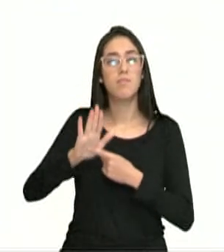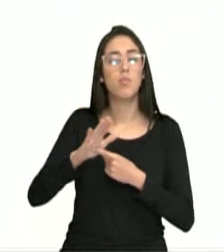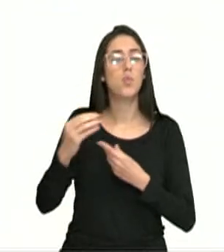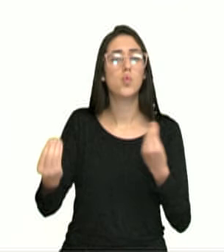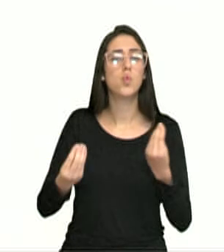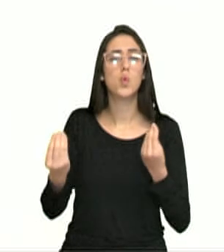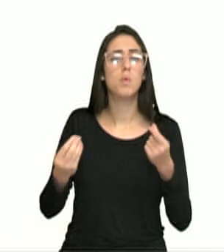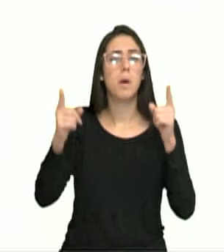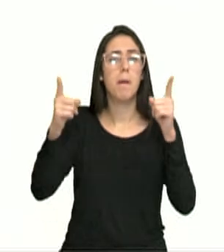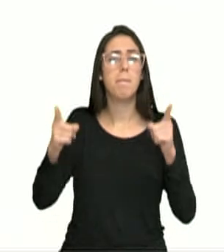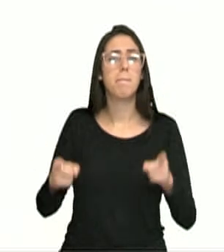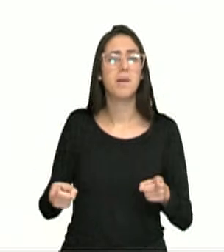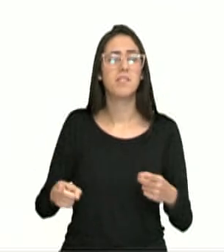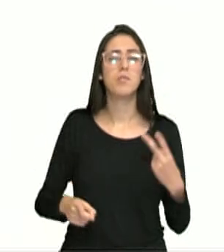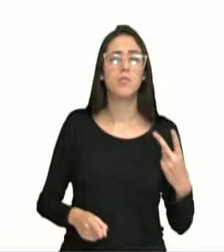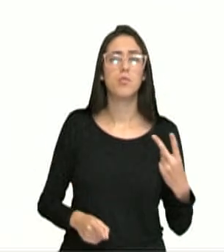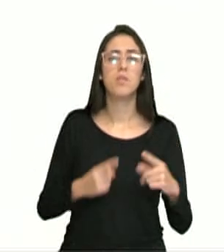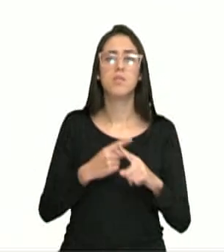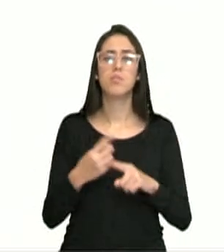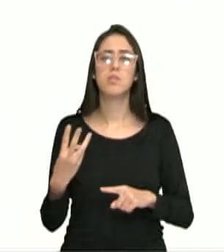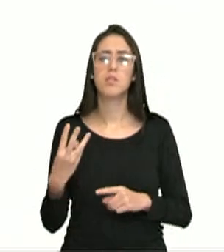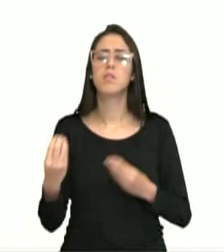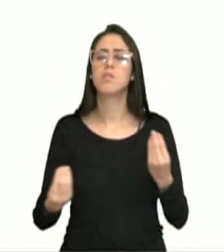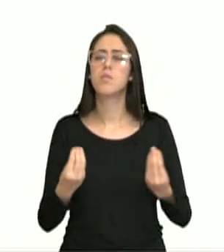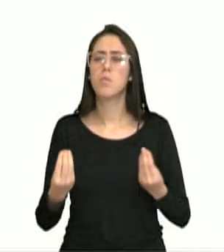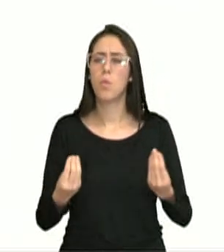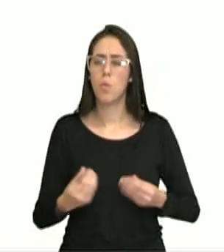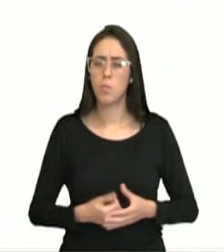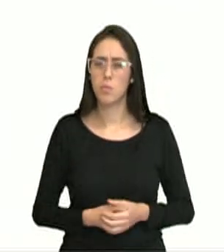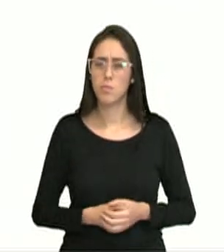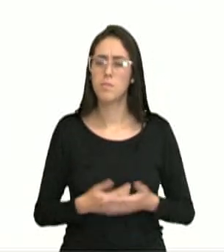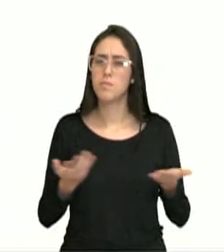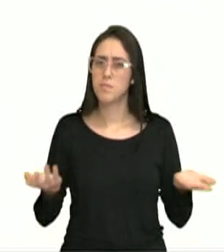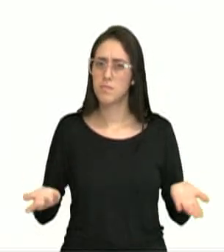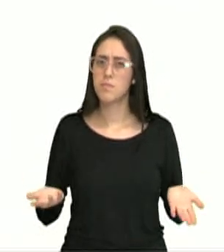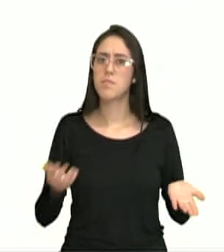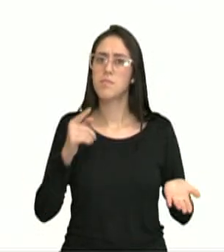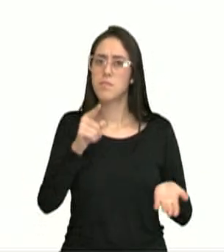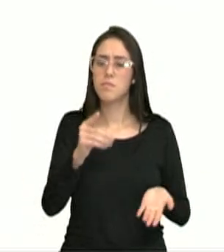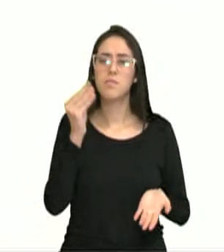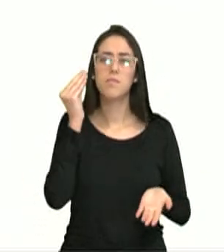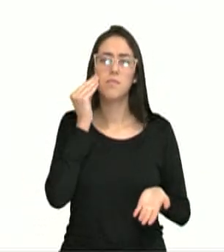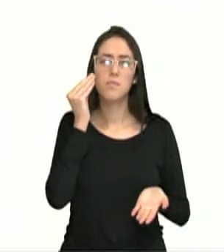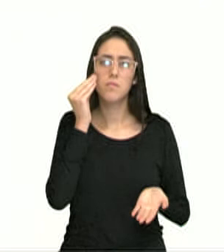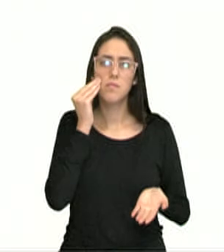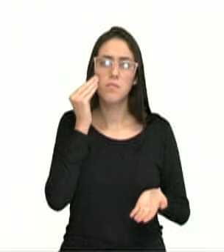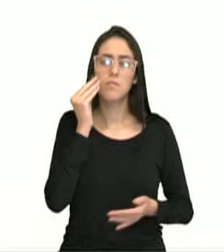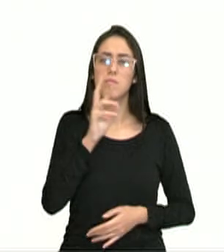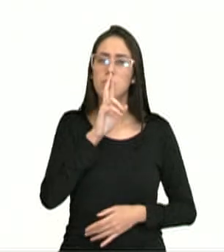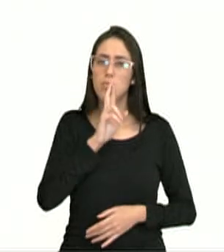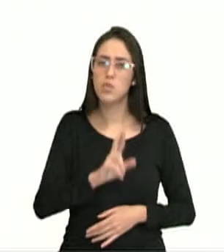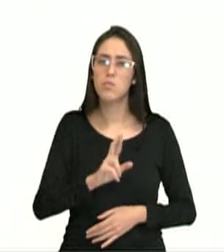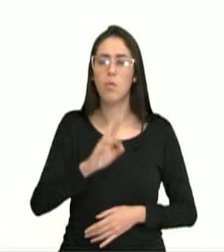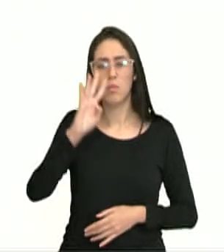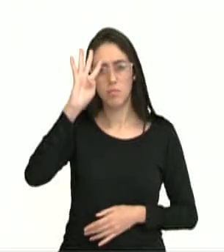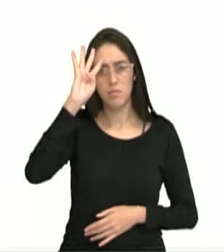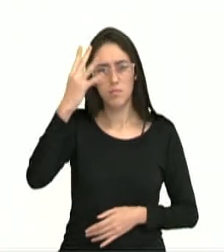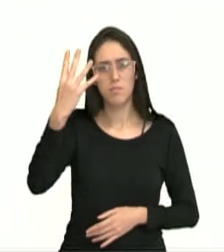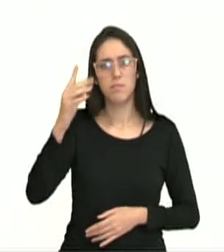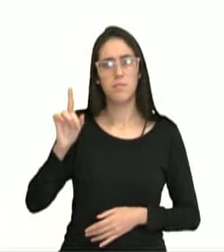uma matriz 2 por 3. Então, também fica aí para que você